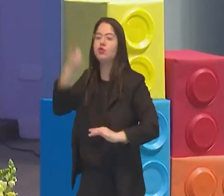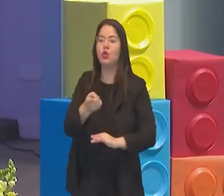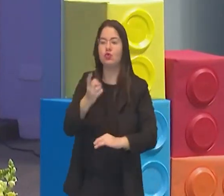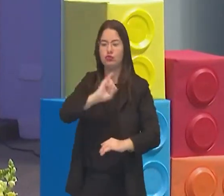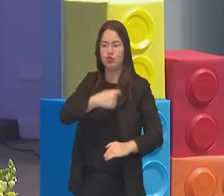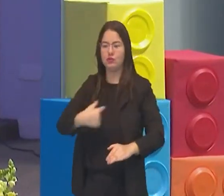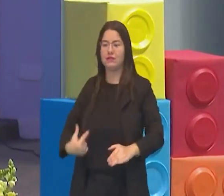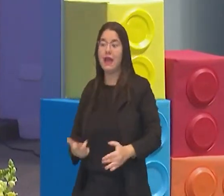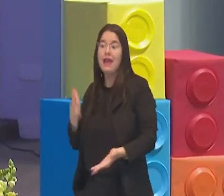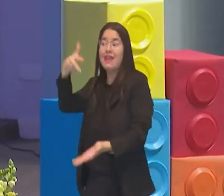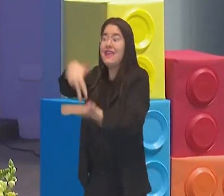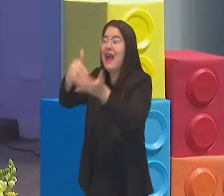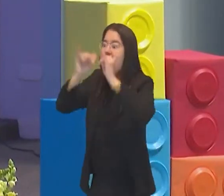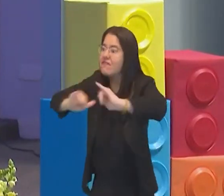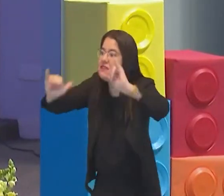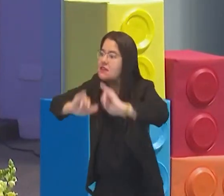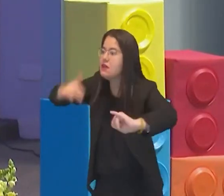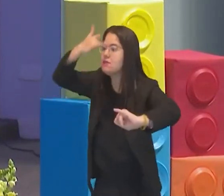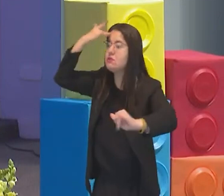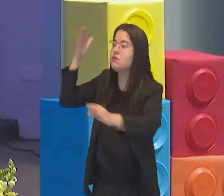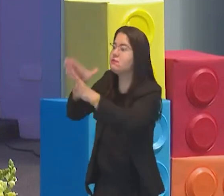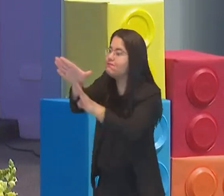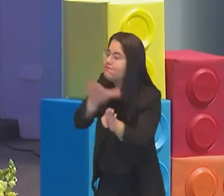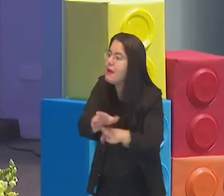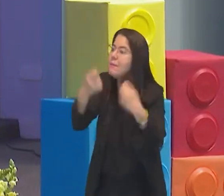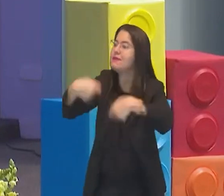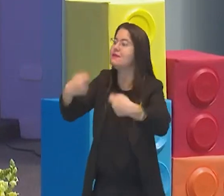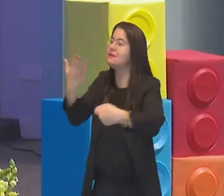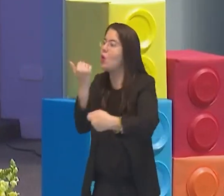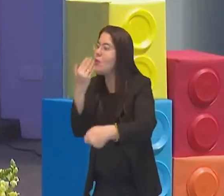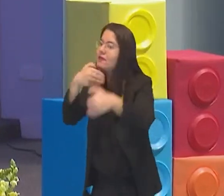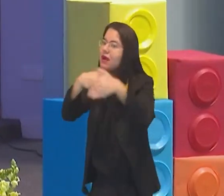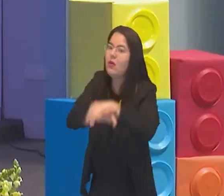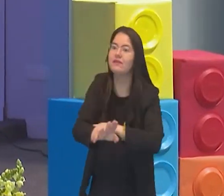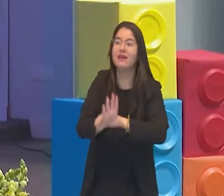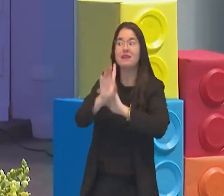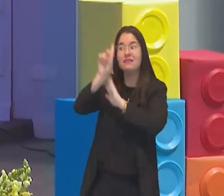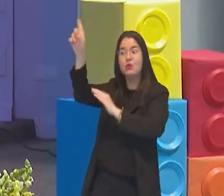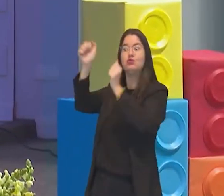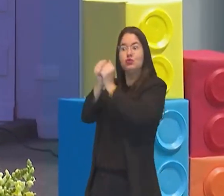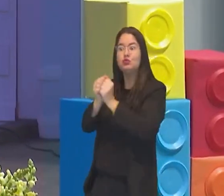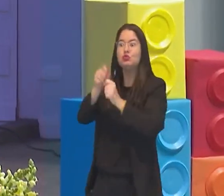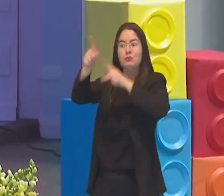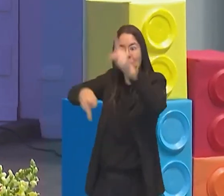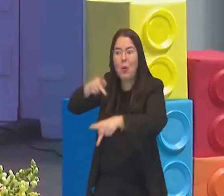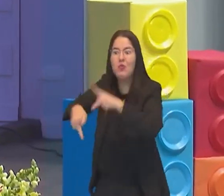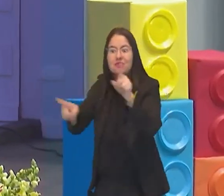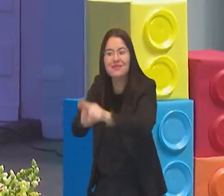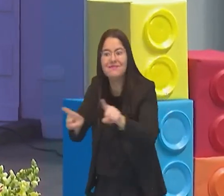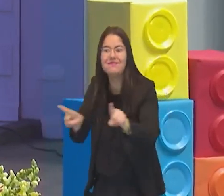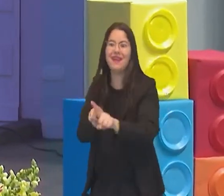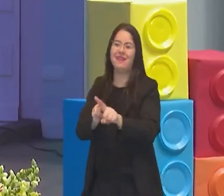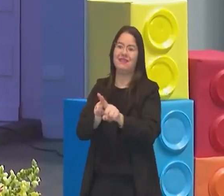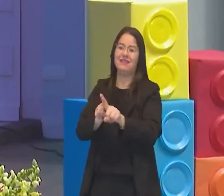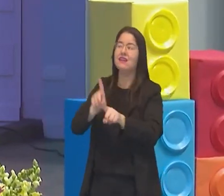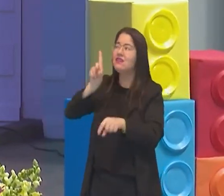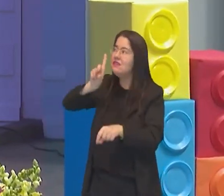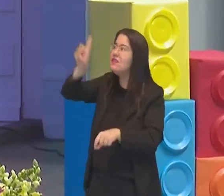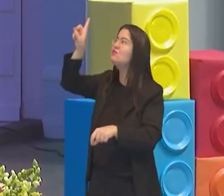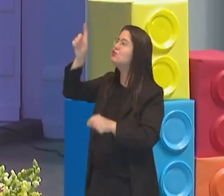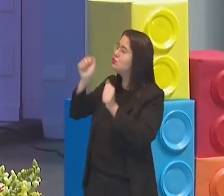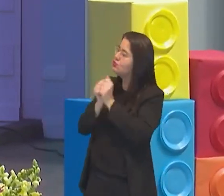agora eu queria falar para mim e para você. Deus estava com José naqueles dias do